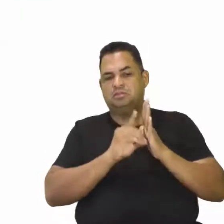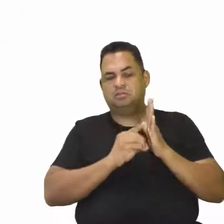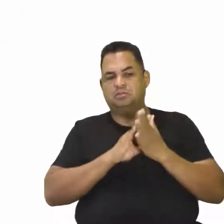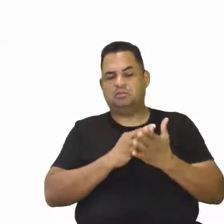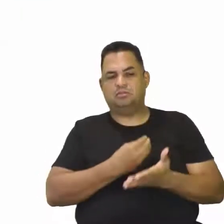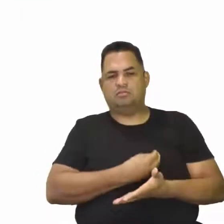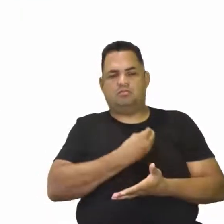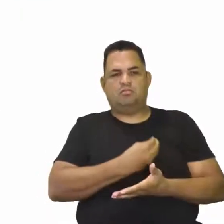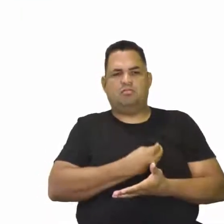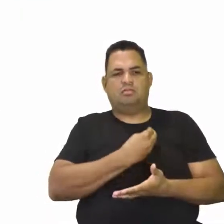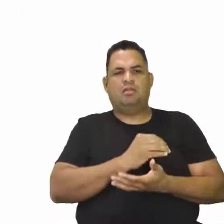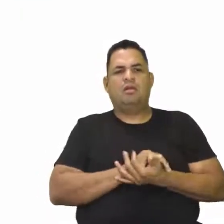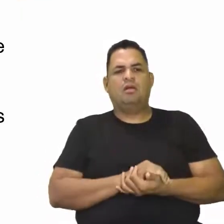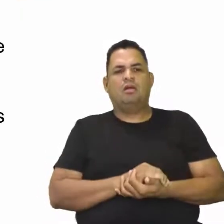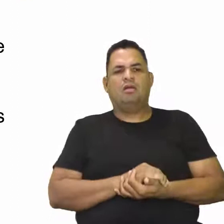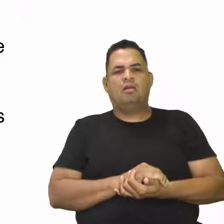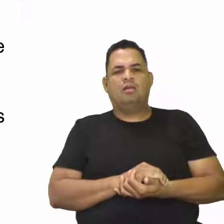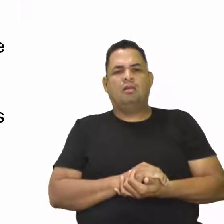A gente...